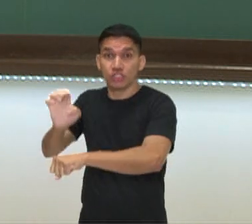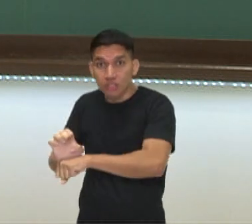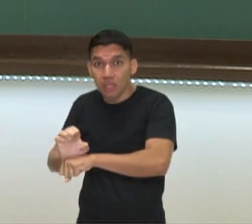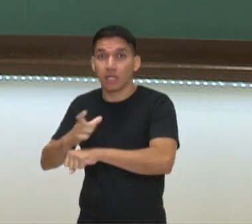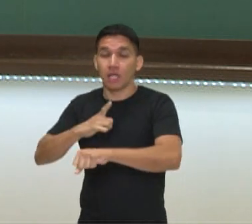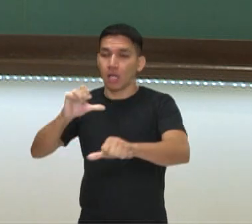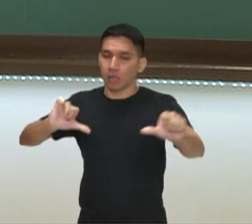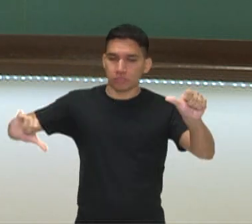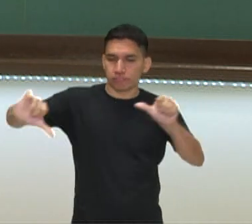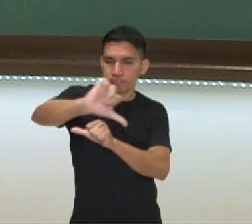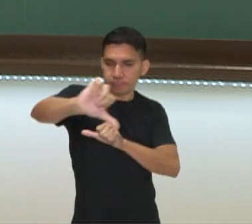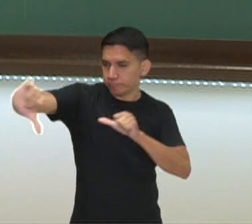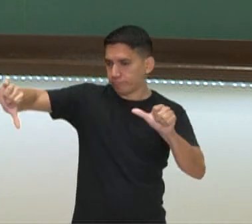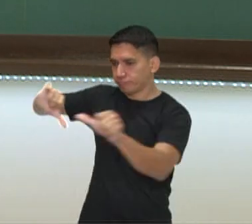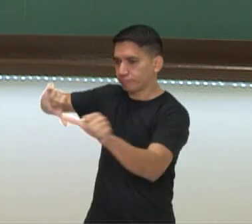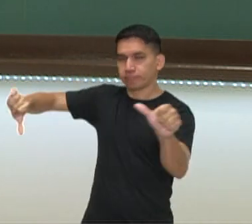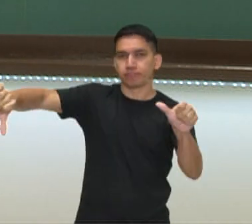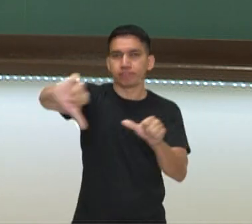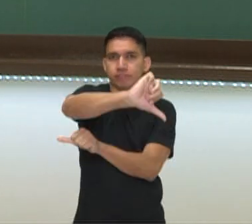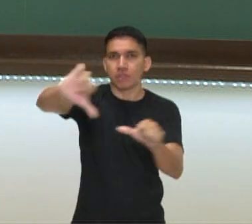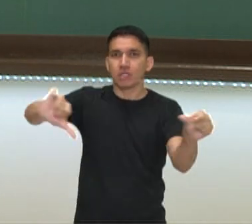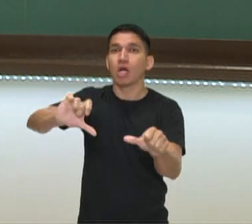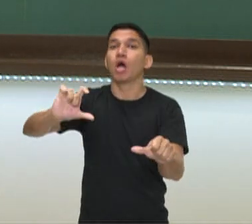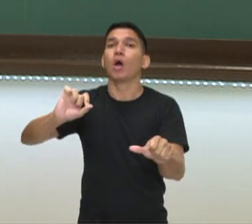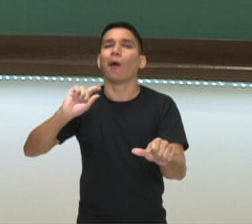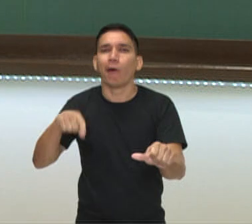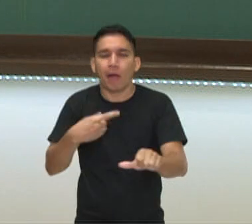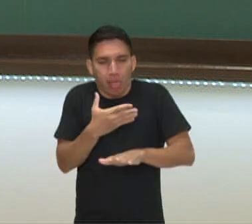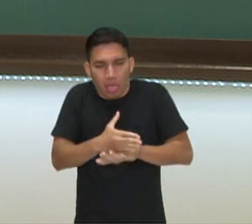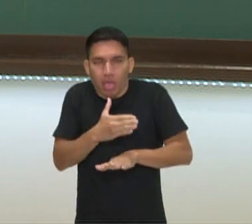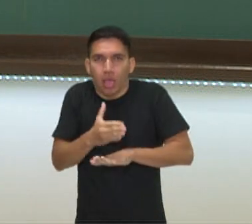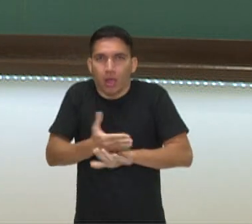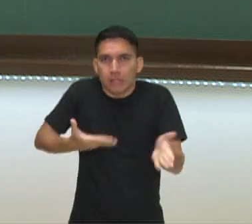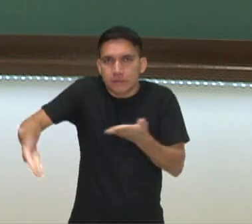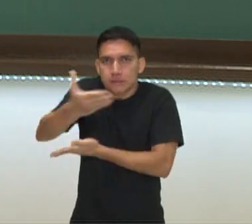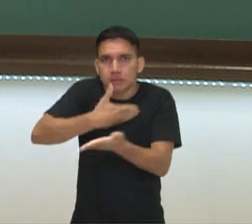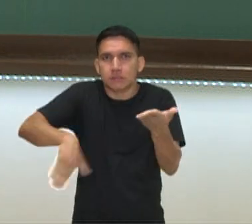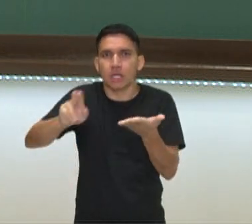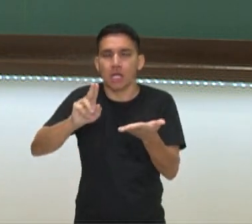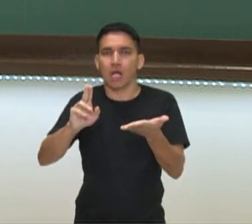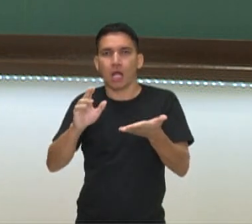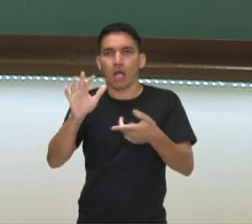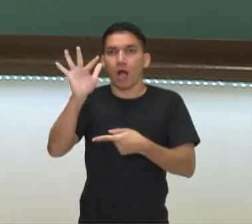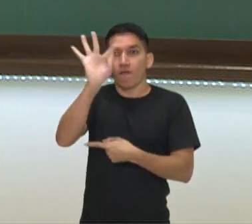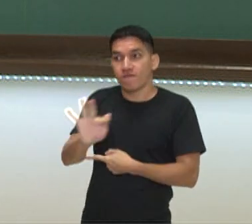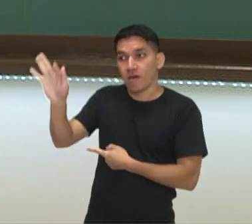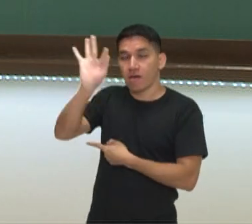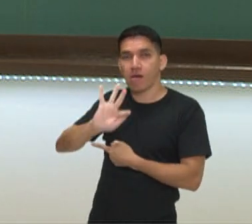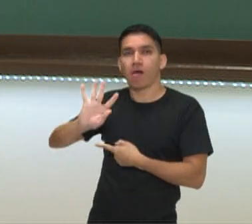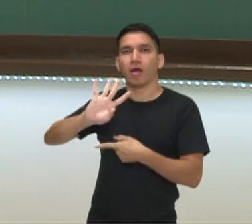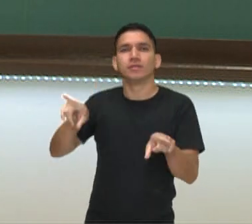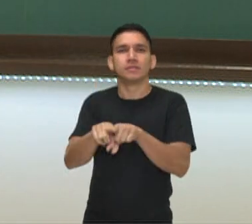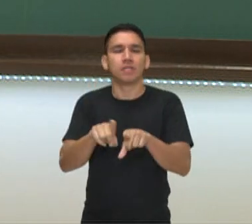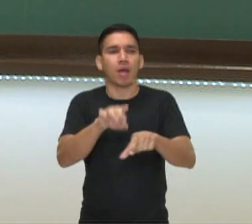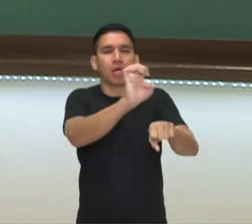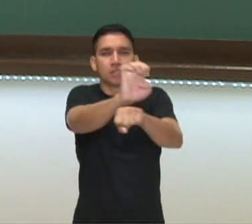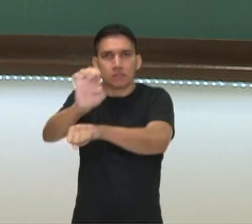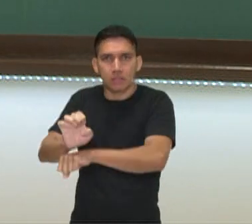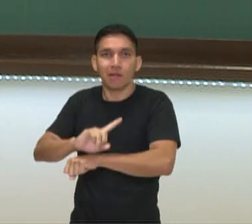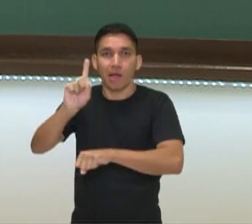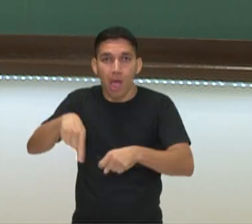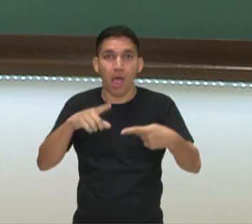de poderes constantemente em relação às práticas da União, da Federação e dos estados, né, que era o estado